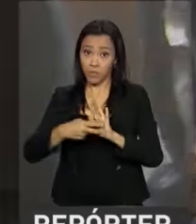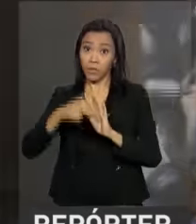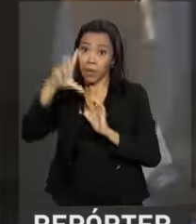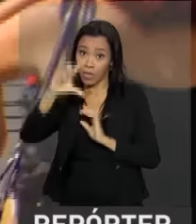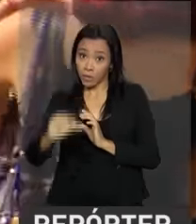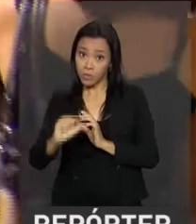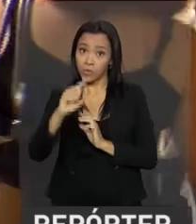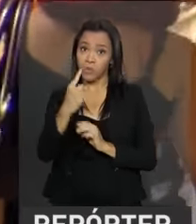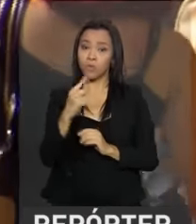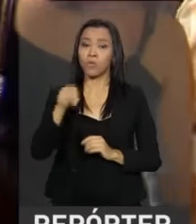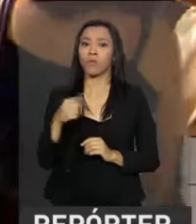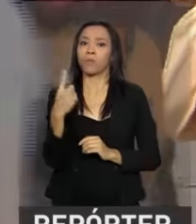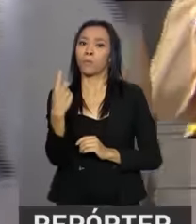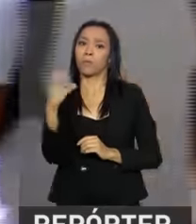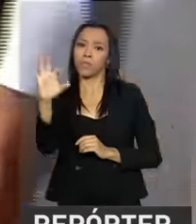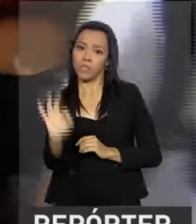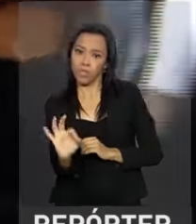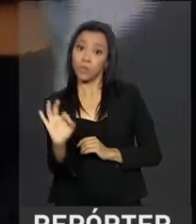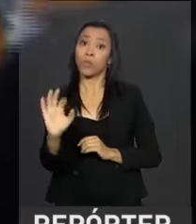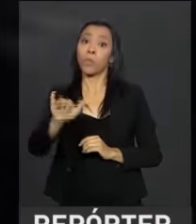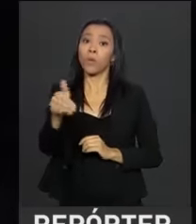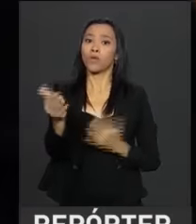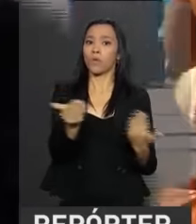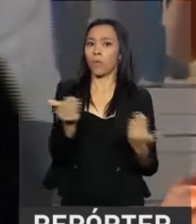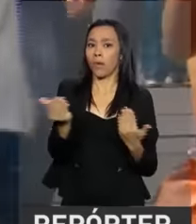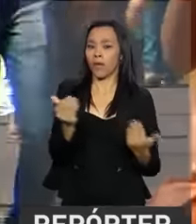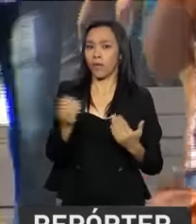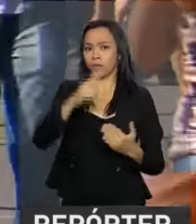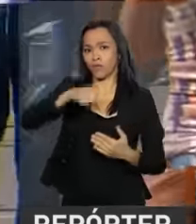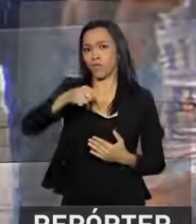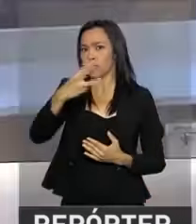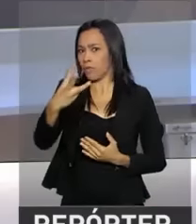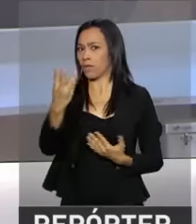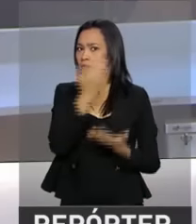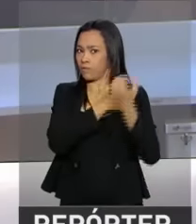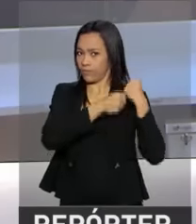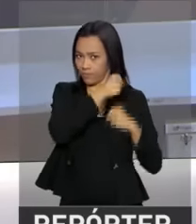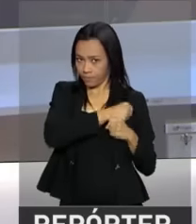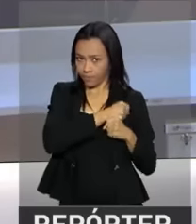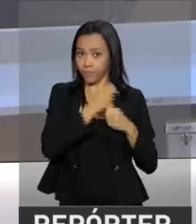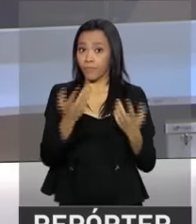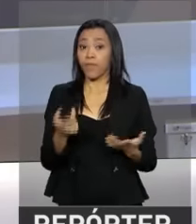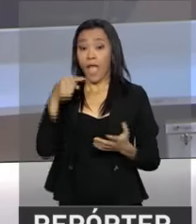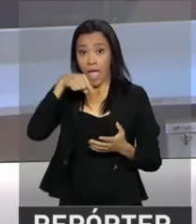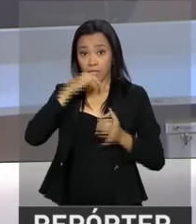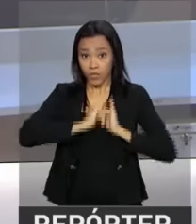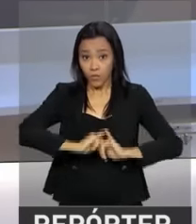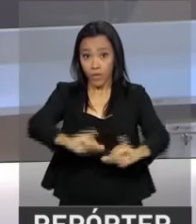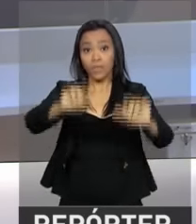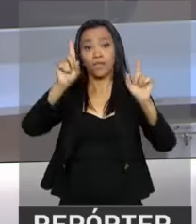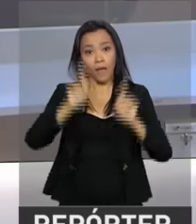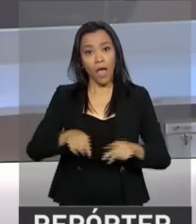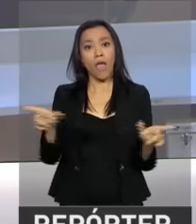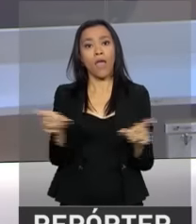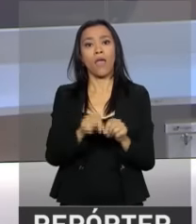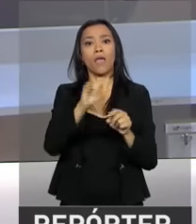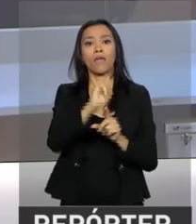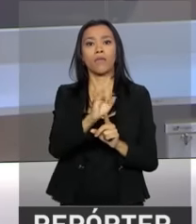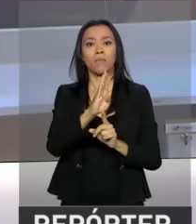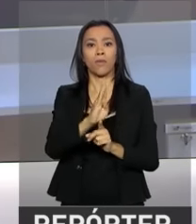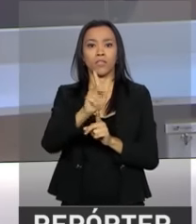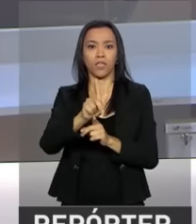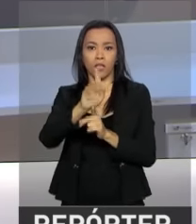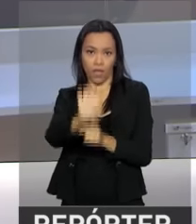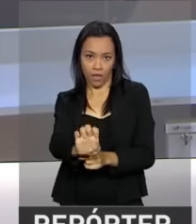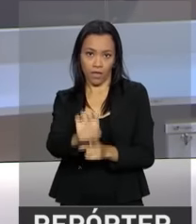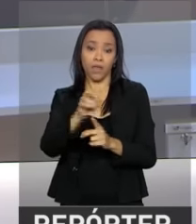de 1,1% quando comparada ao trimestre anterior. Os dados foram divulgados hoje pelo IBGE. A taxa